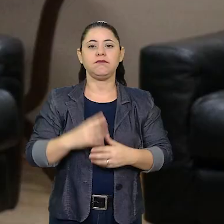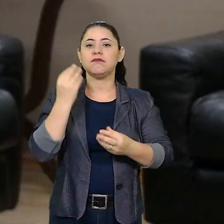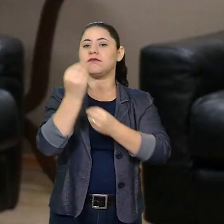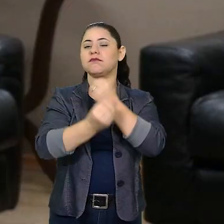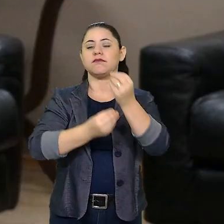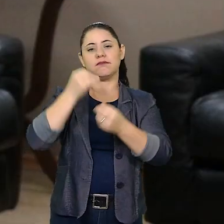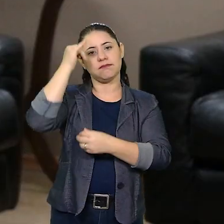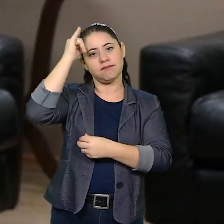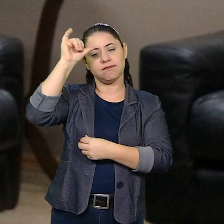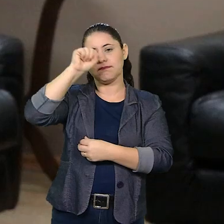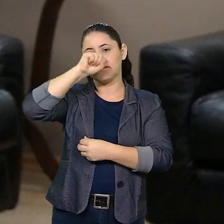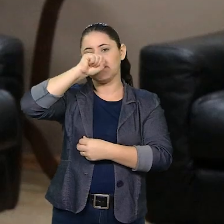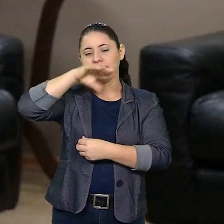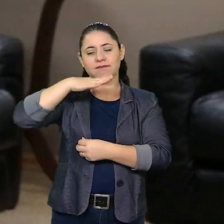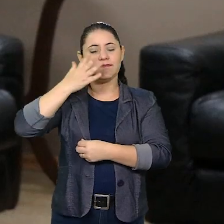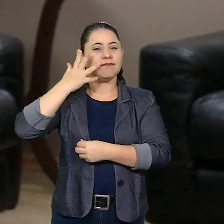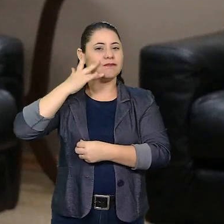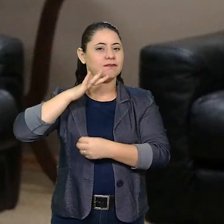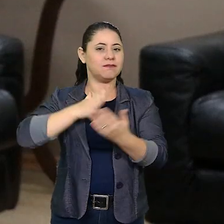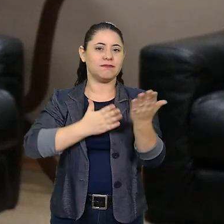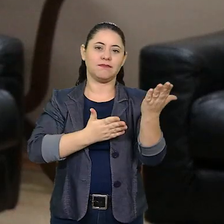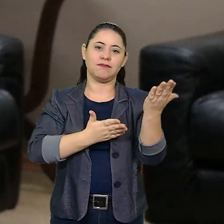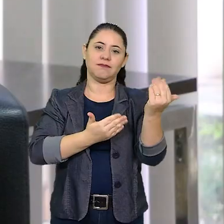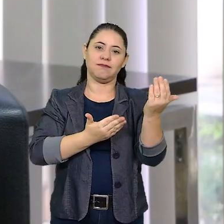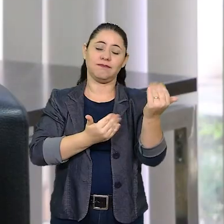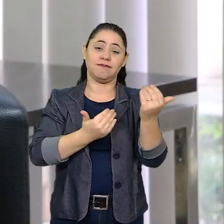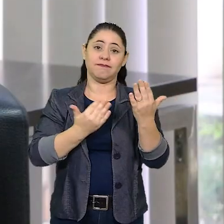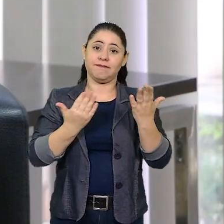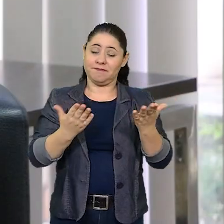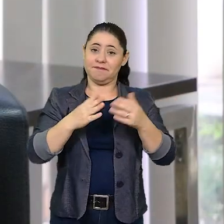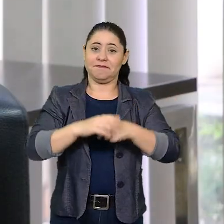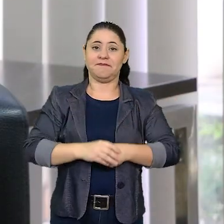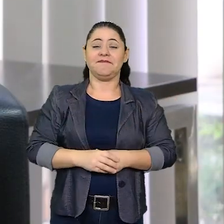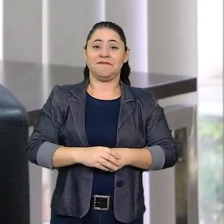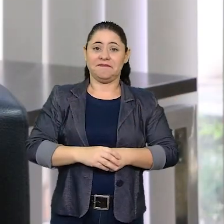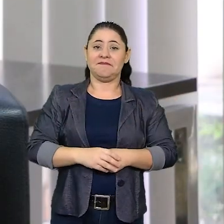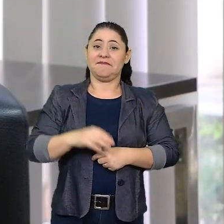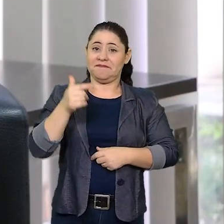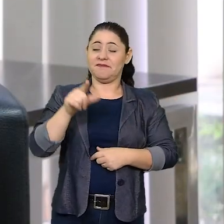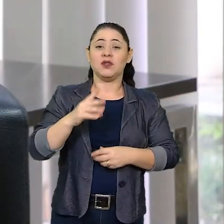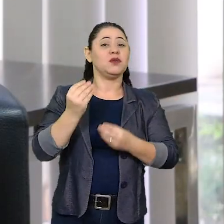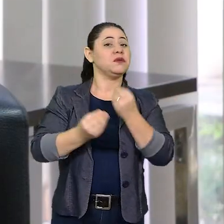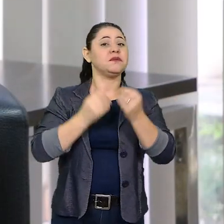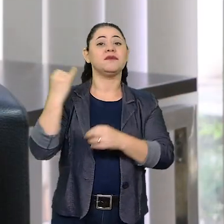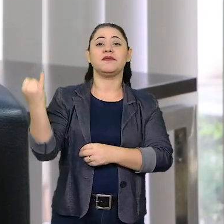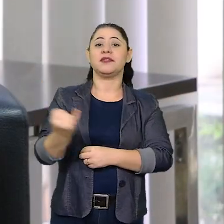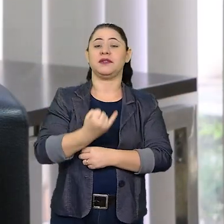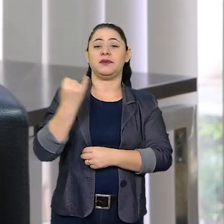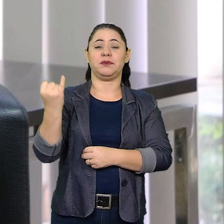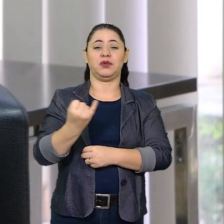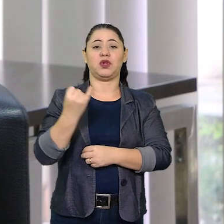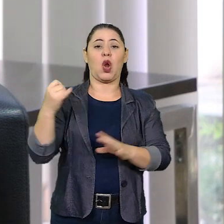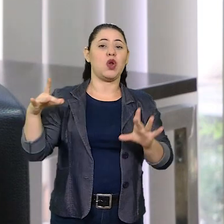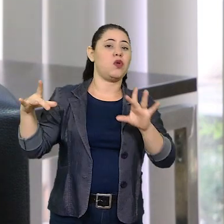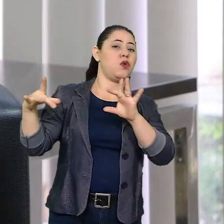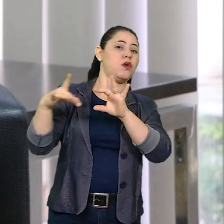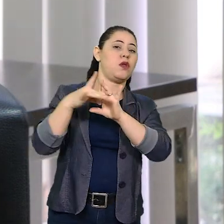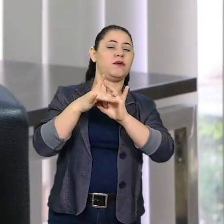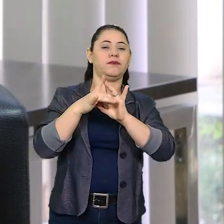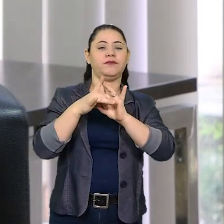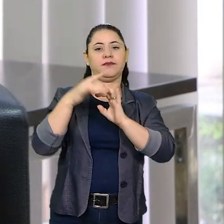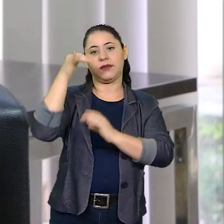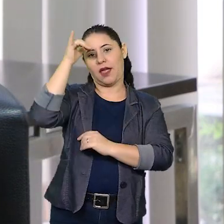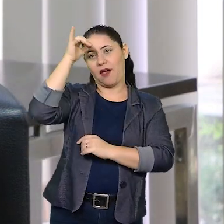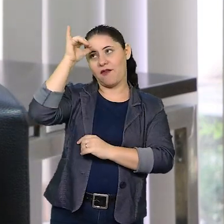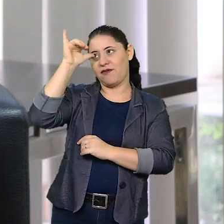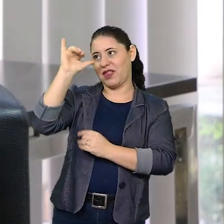como prevenir a violência infantil? De novo, a gente fala como é importante esse eixo, né? O